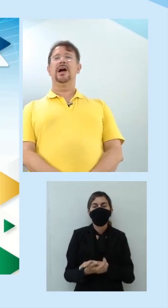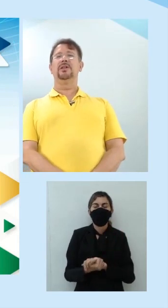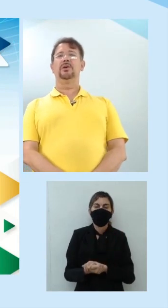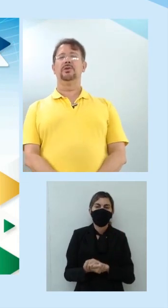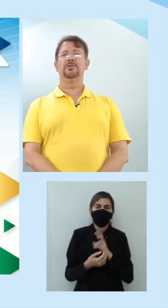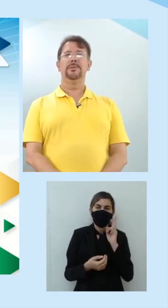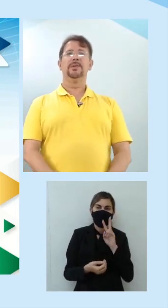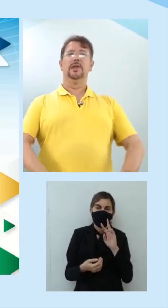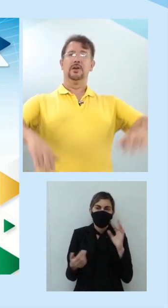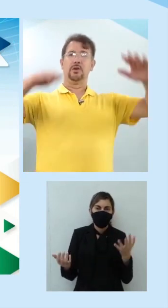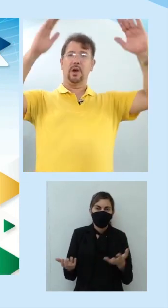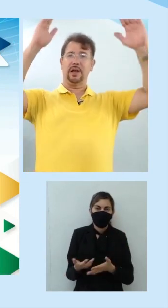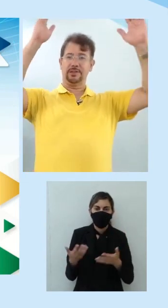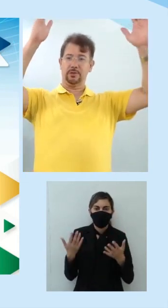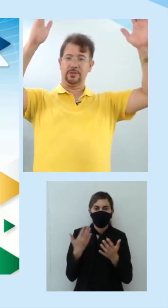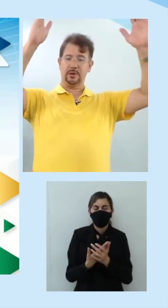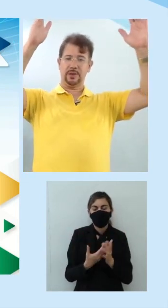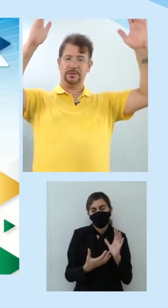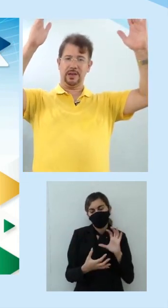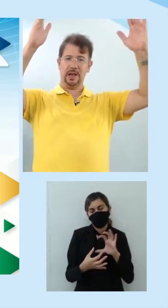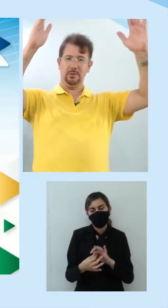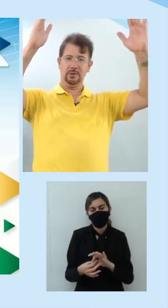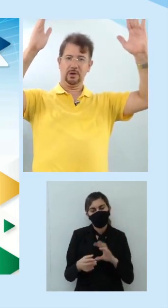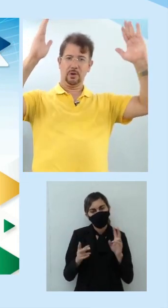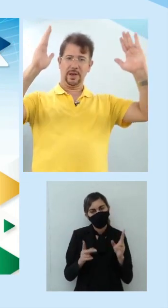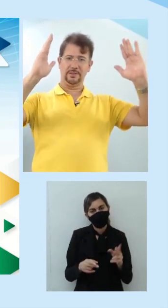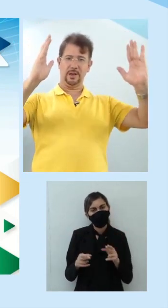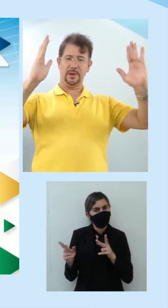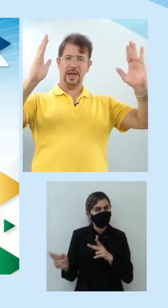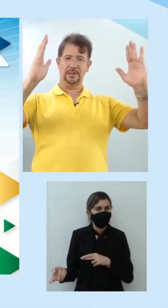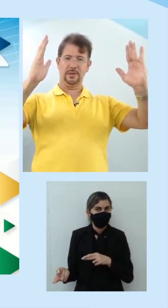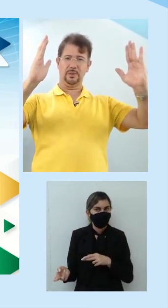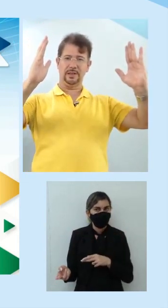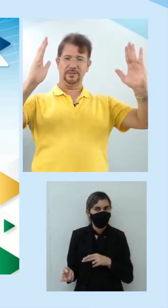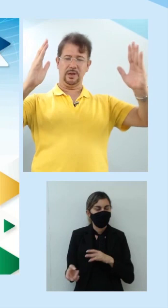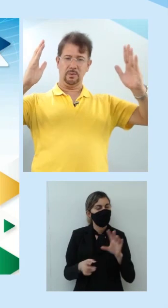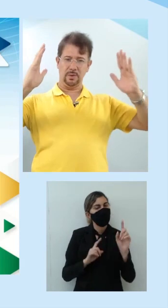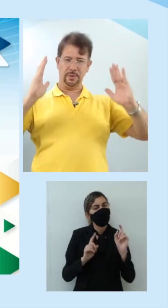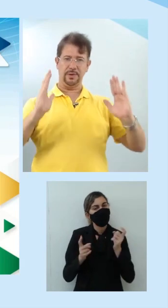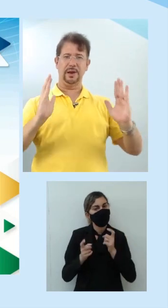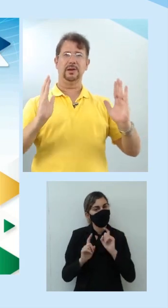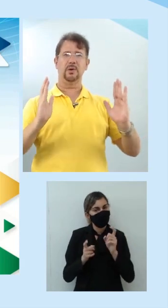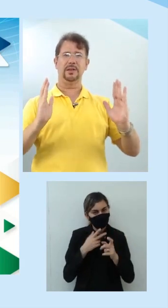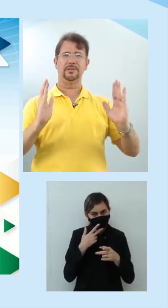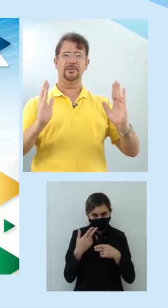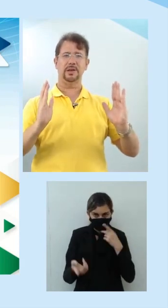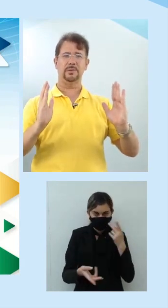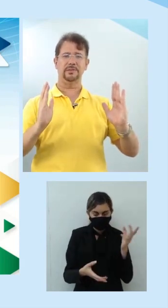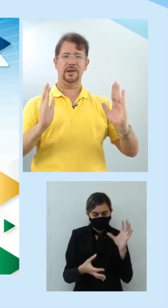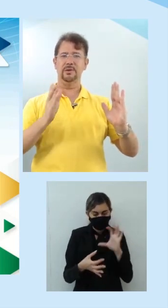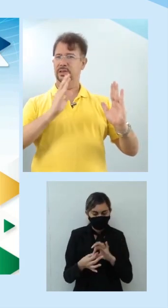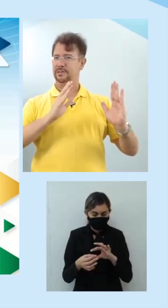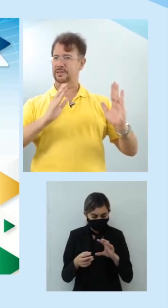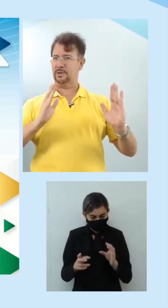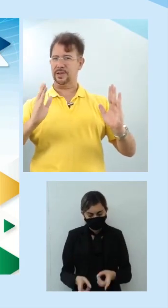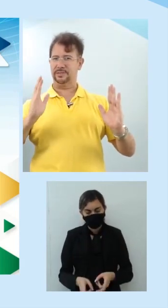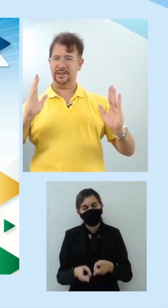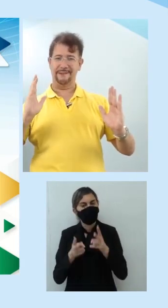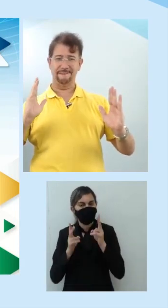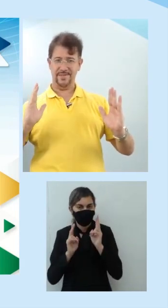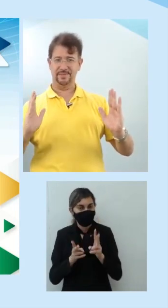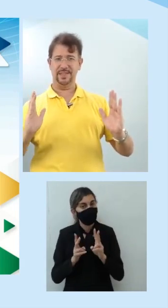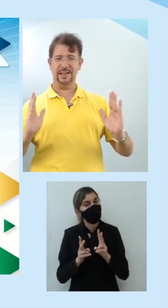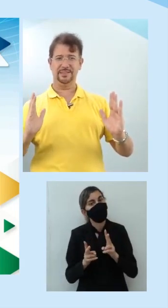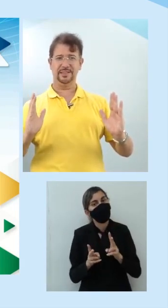lembrando da aula de hoje, coesão sequencial. Coesão é a articulação. Quando eu falo de coesão sequencial,